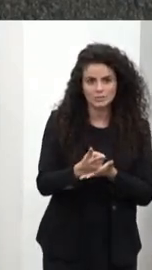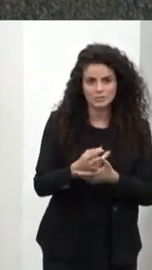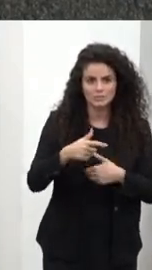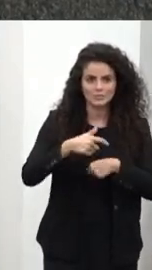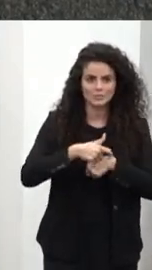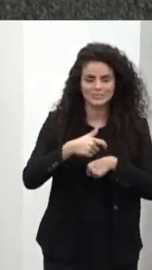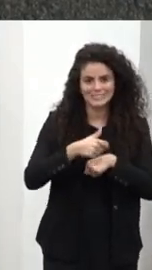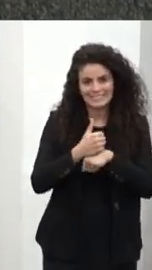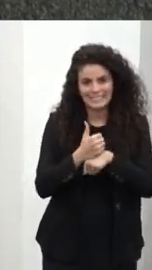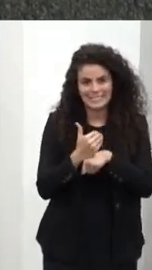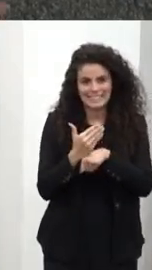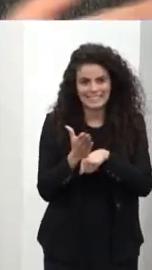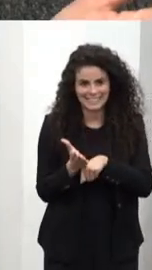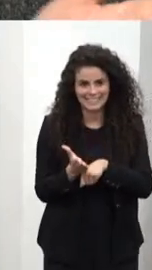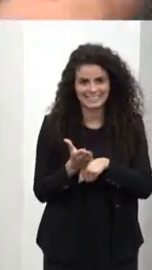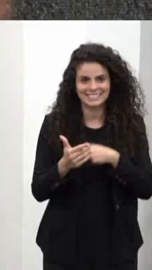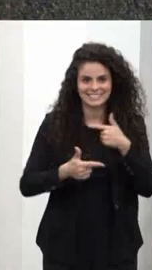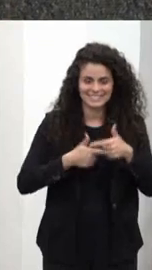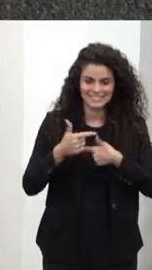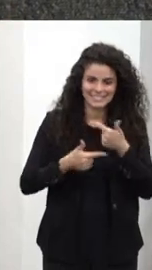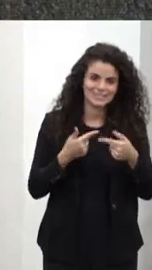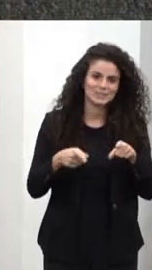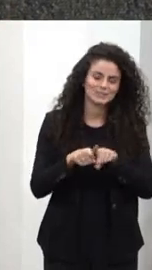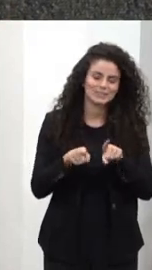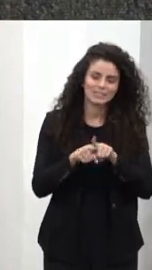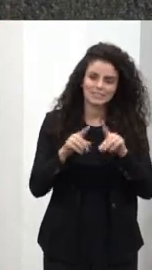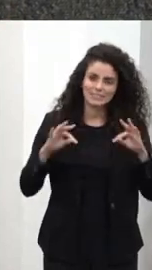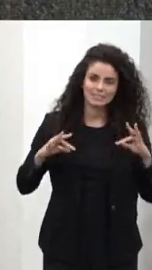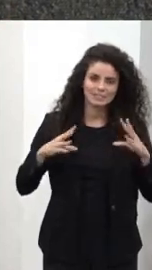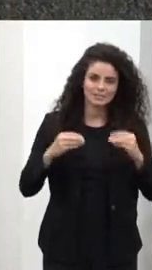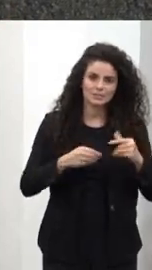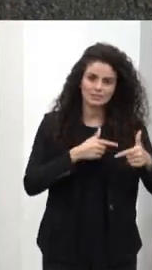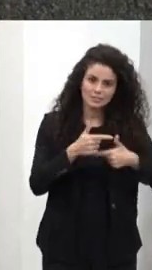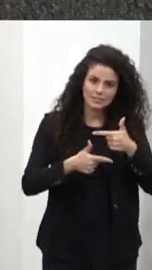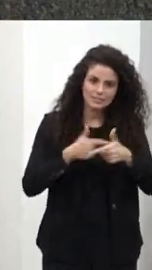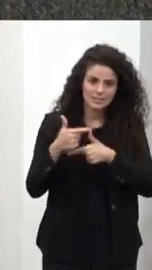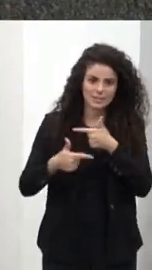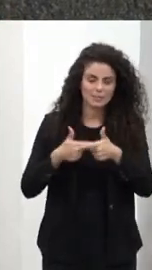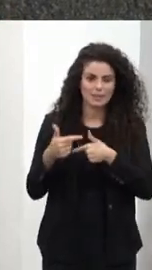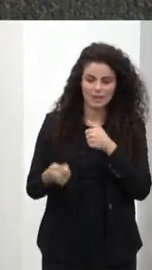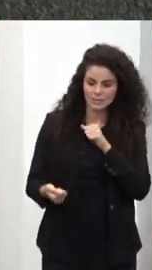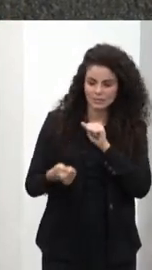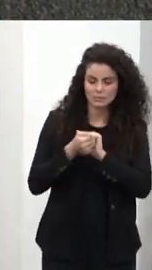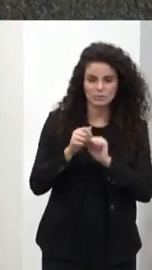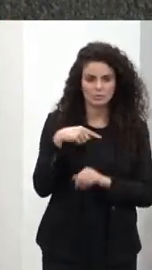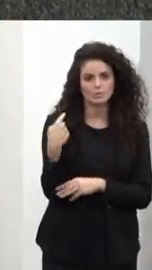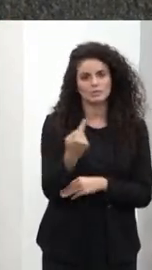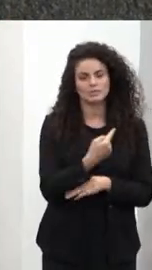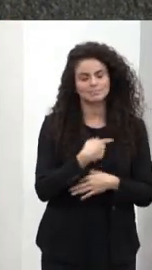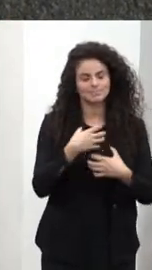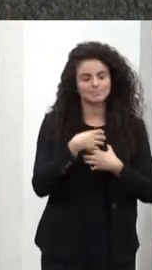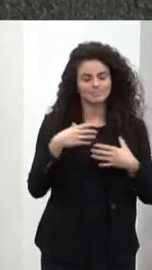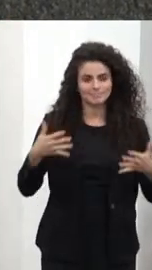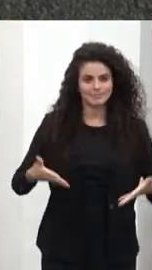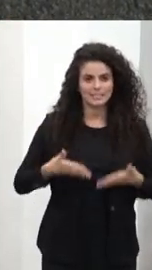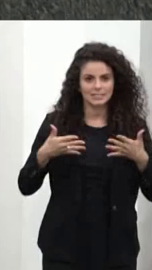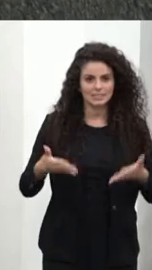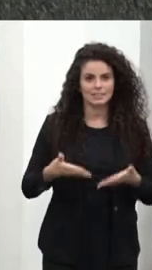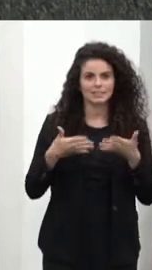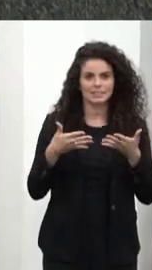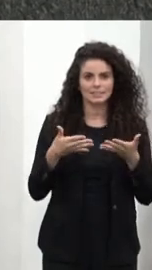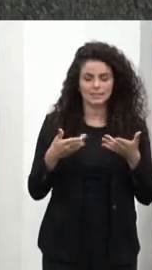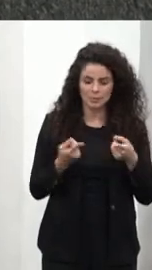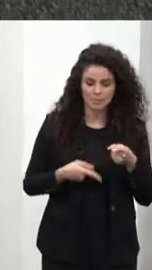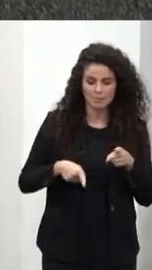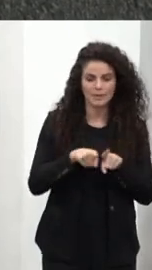essa nossa atividade também do todos que trabalham nos nossos mandatos é uma alegria enorme tá aqui sempre em